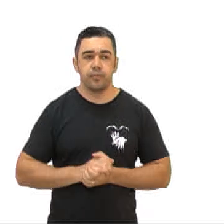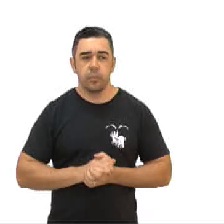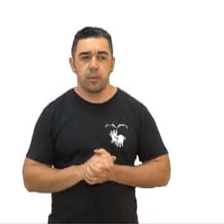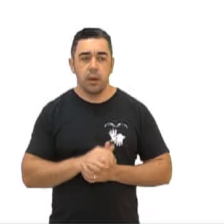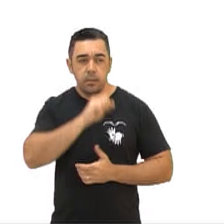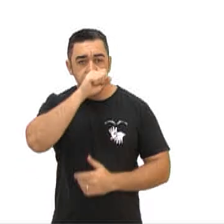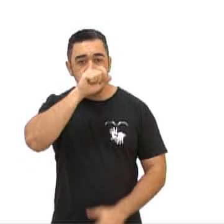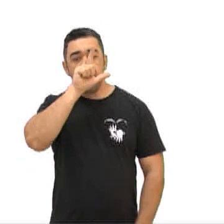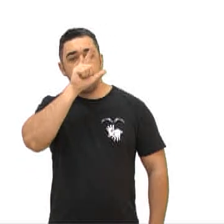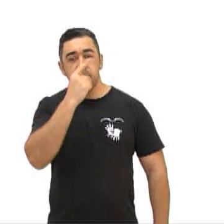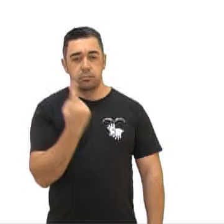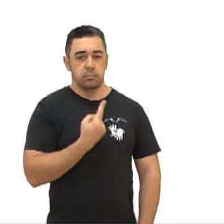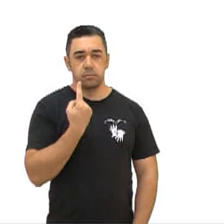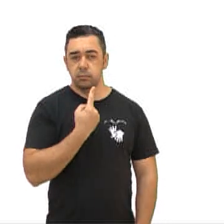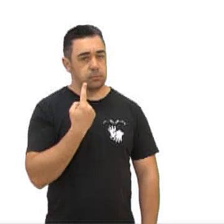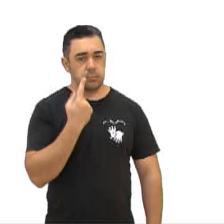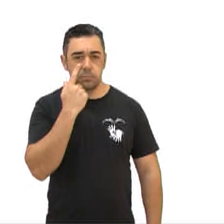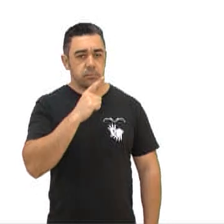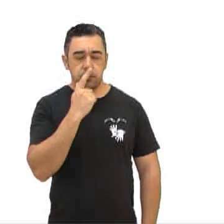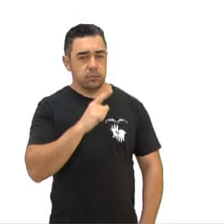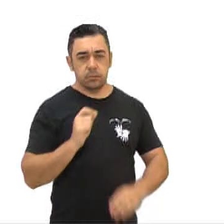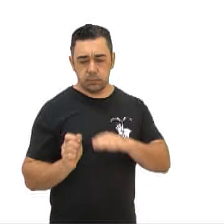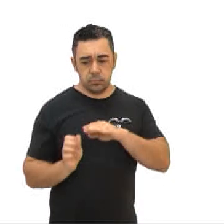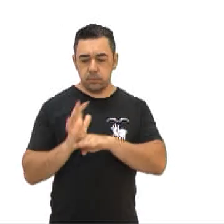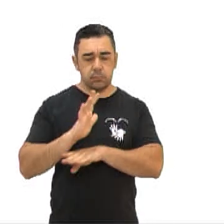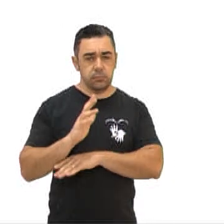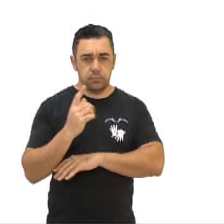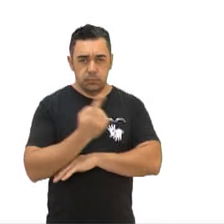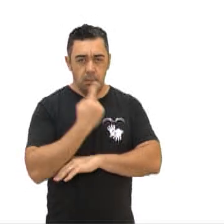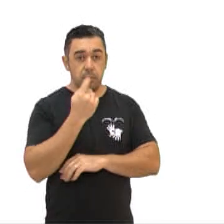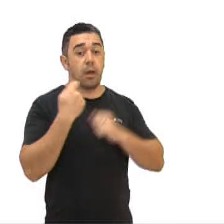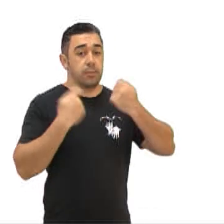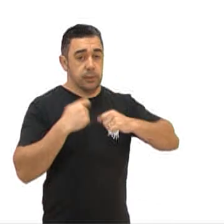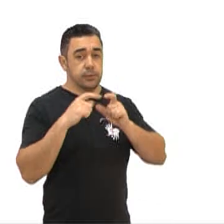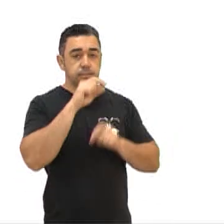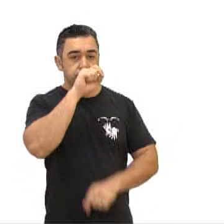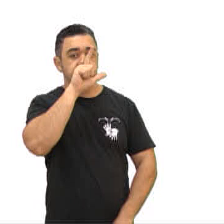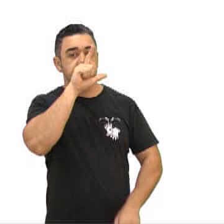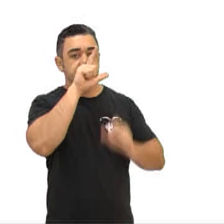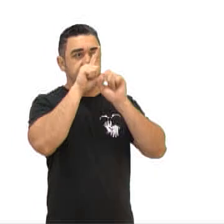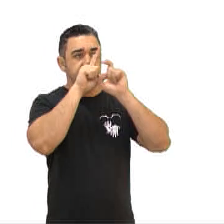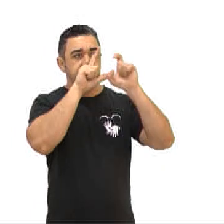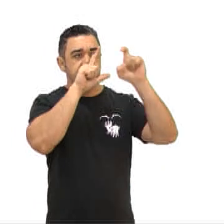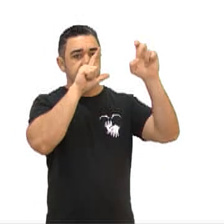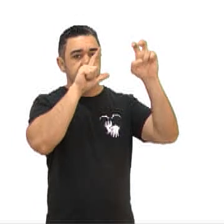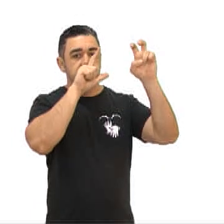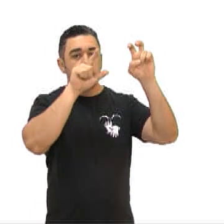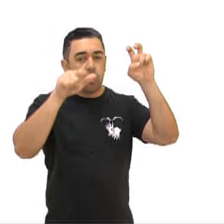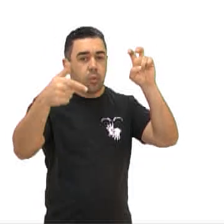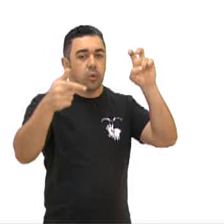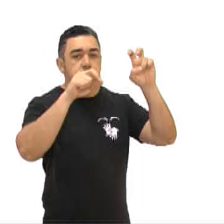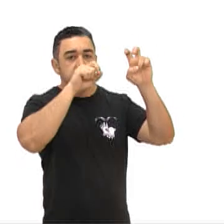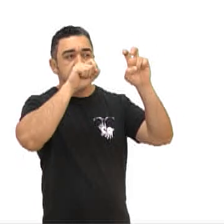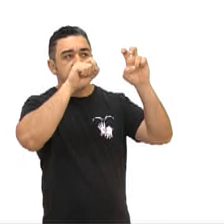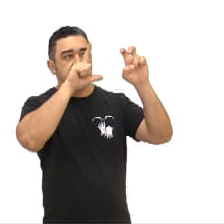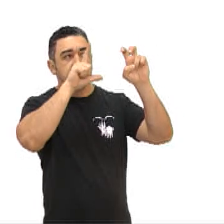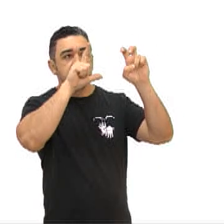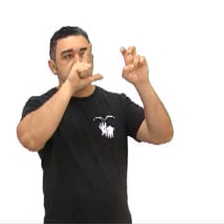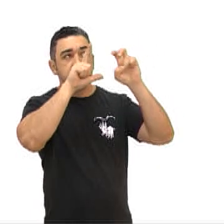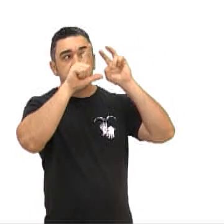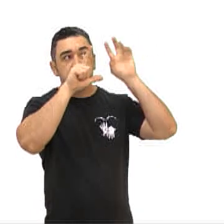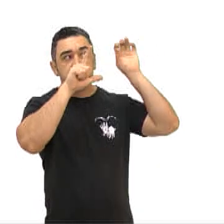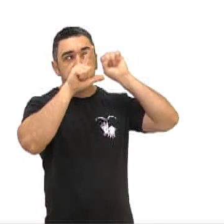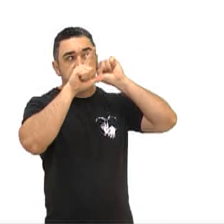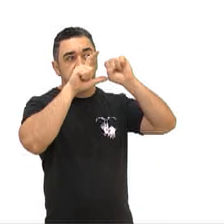Um galo sozinho não tece uma manhã, ele precisará sempre de outros galos. De um que apanhe